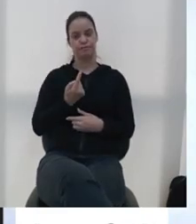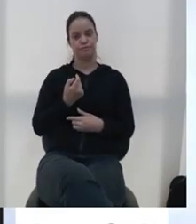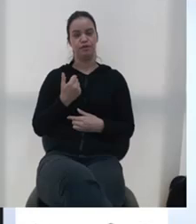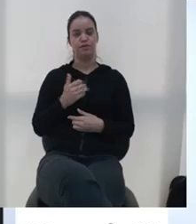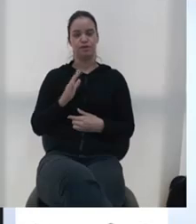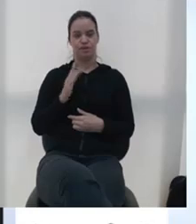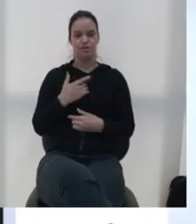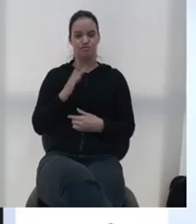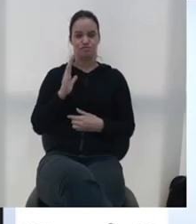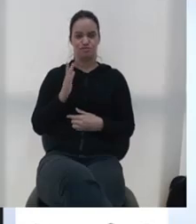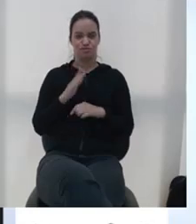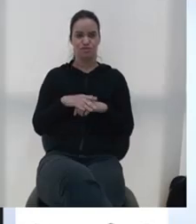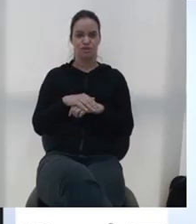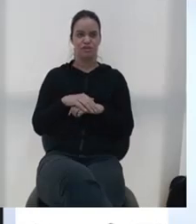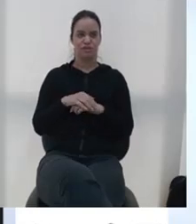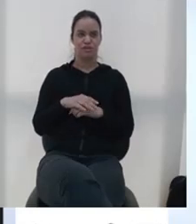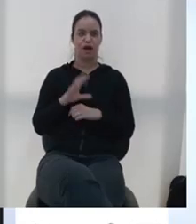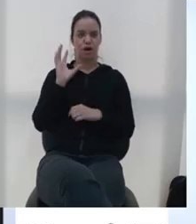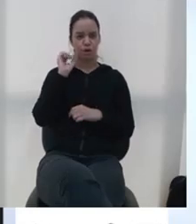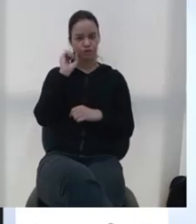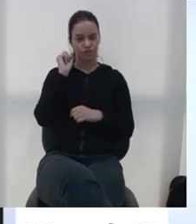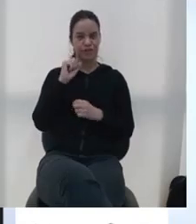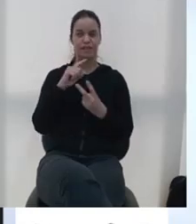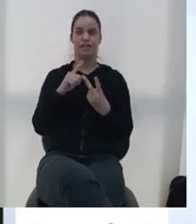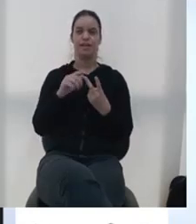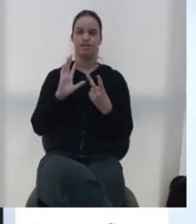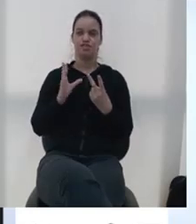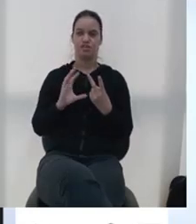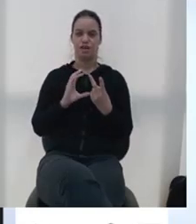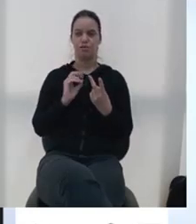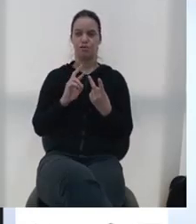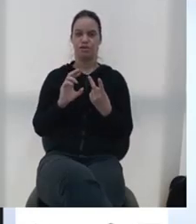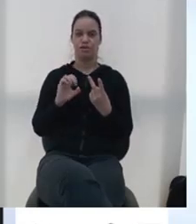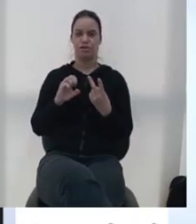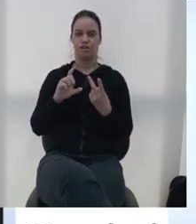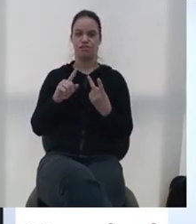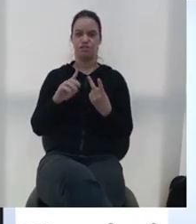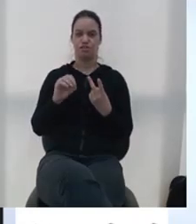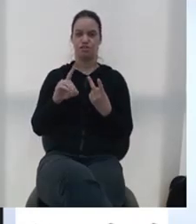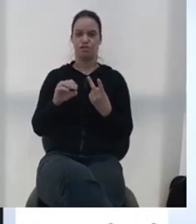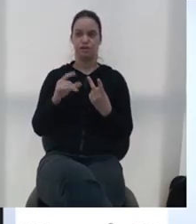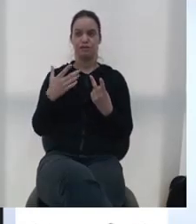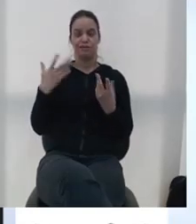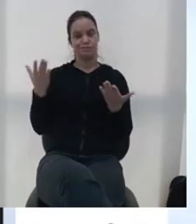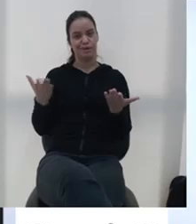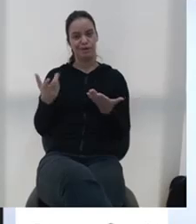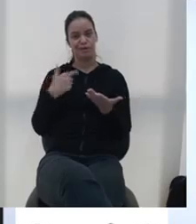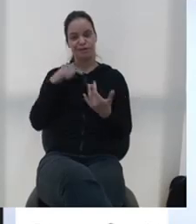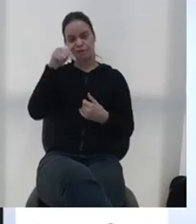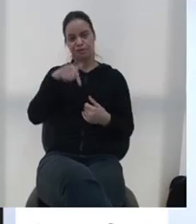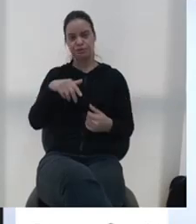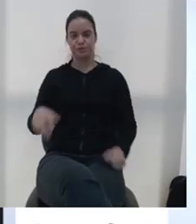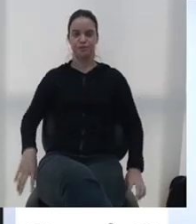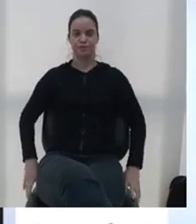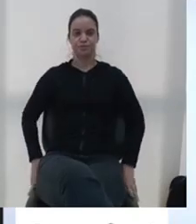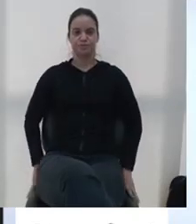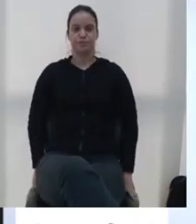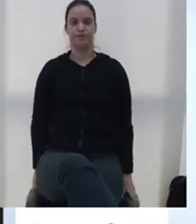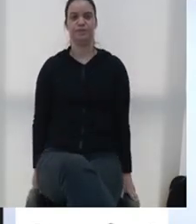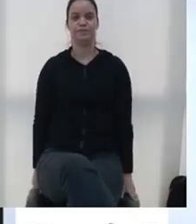CAM, já procurei a ouvidoria, já procurei a corregedoria, então não tenho êxito, né? Então é por isso que eu estou vindo